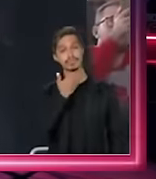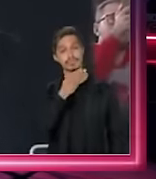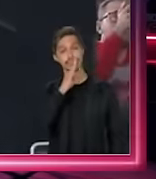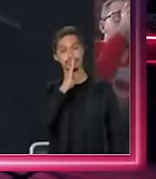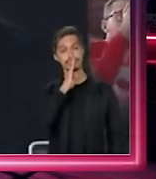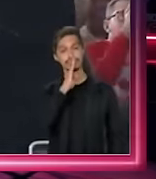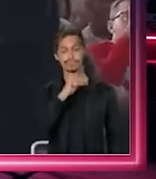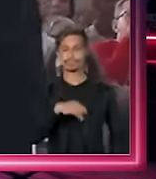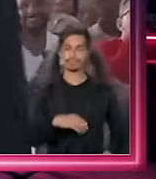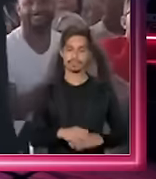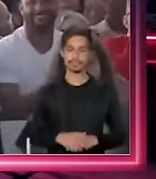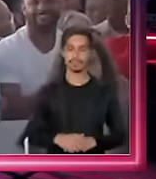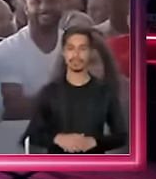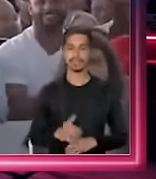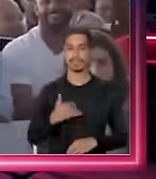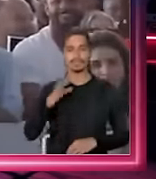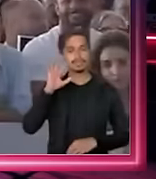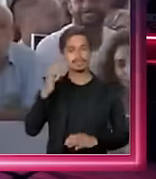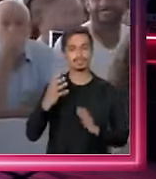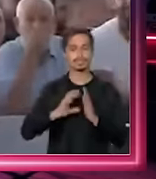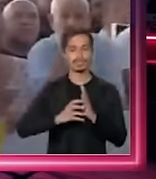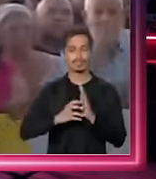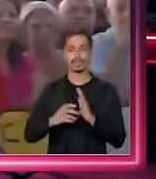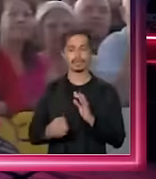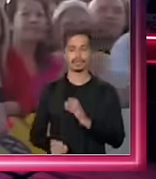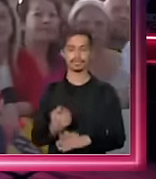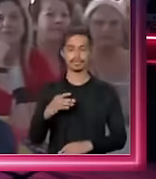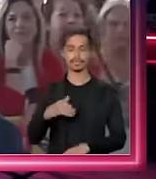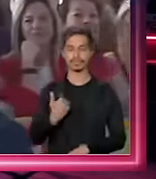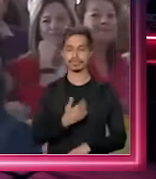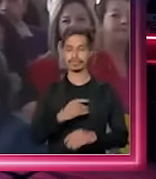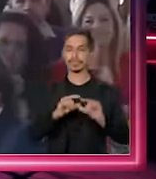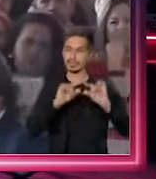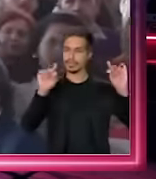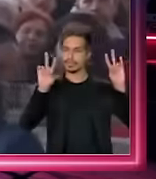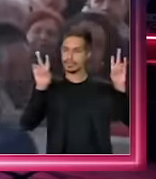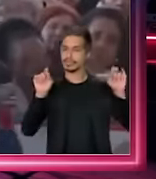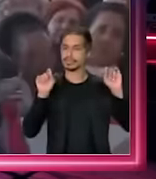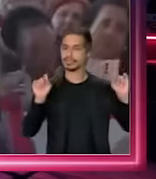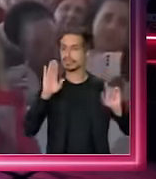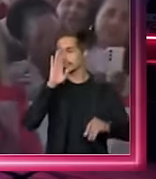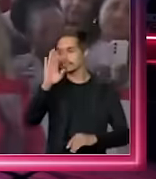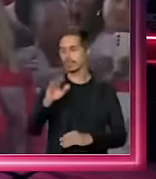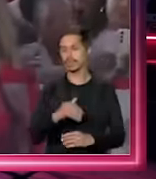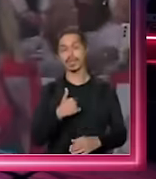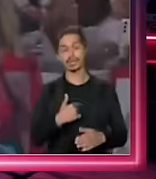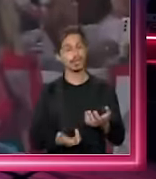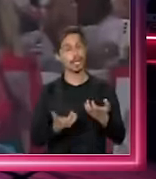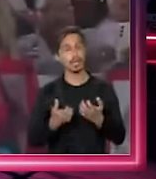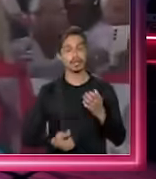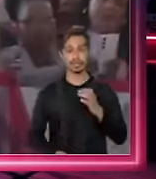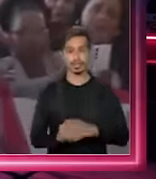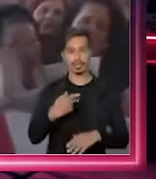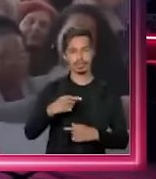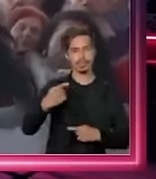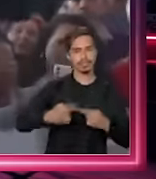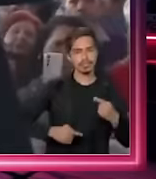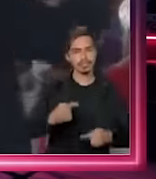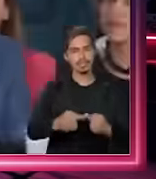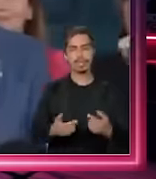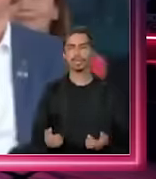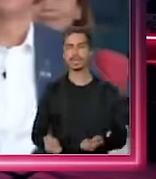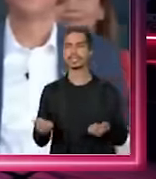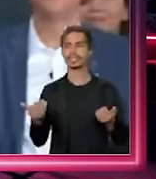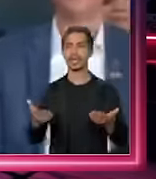Quando eu resolvi criar um partido político, Camilo, o nosso lema era o seguinte: eu quero criar um partido político para dar vez